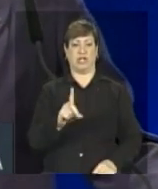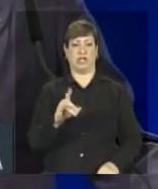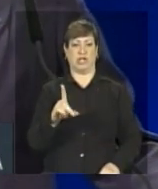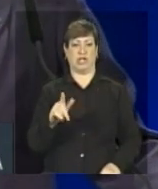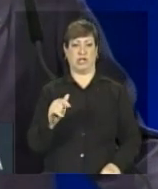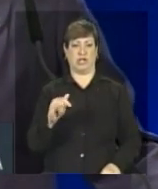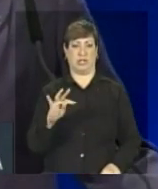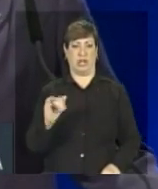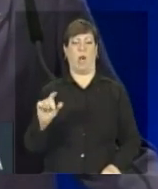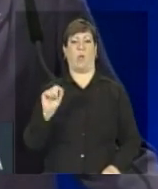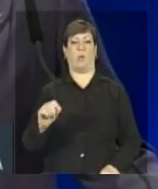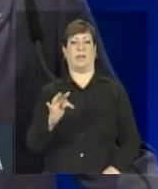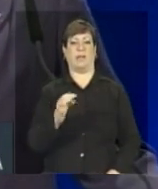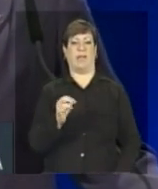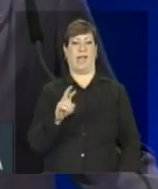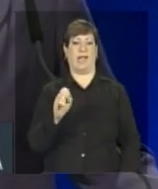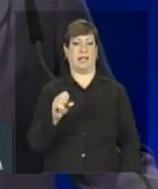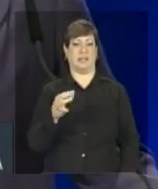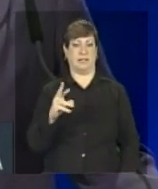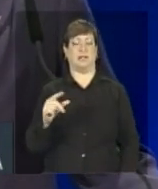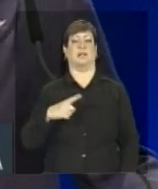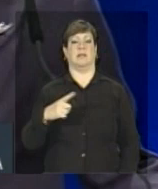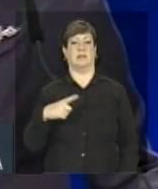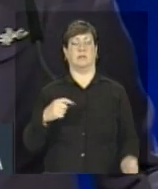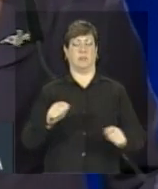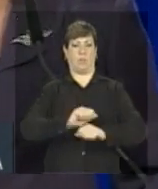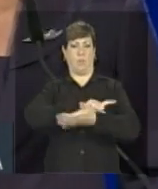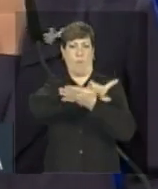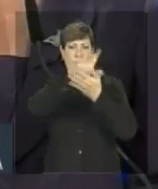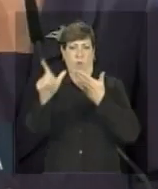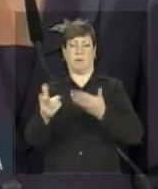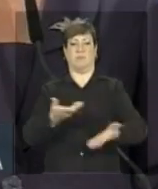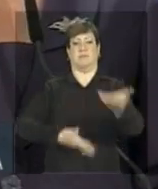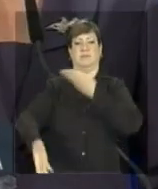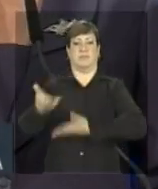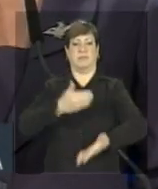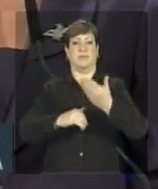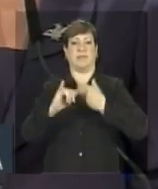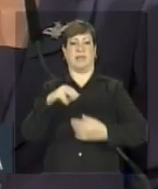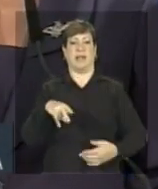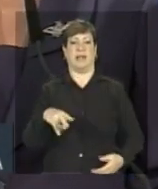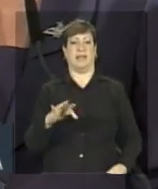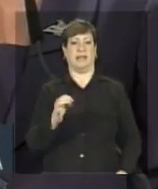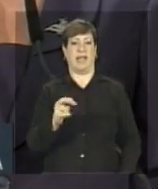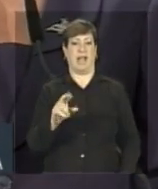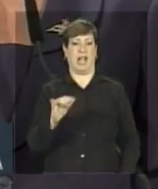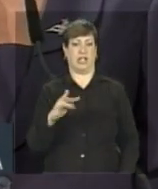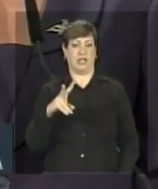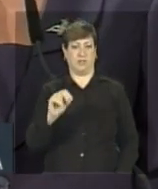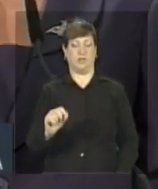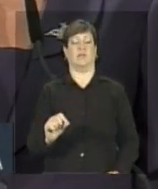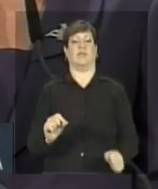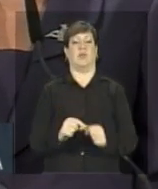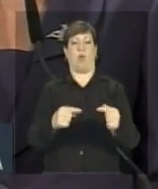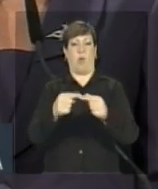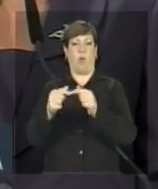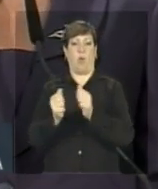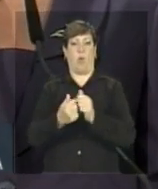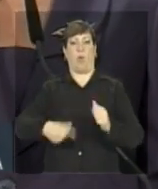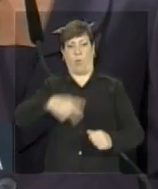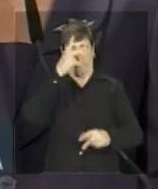alta definição, adaptado à mobilidade e à interatividade, características de nosso mercado